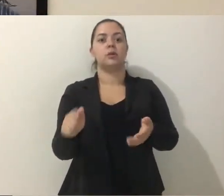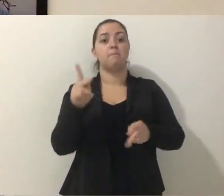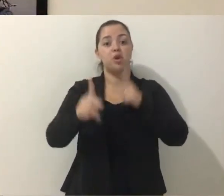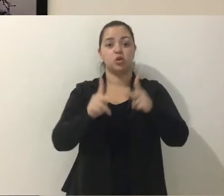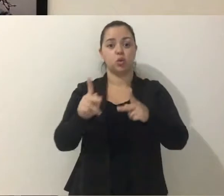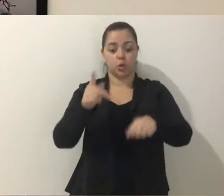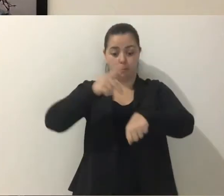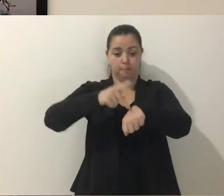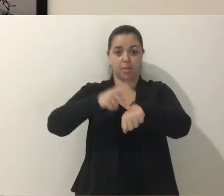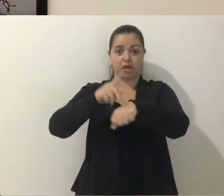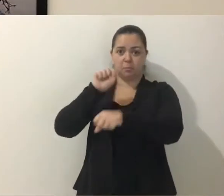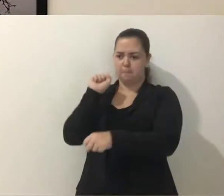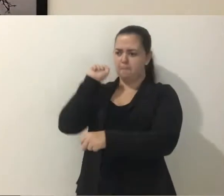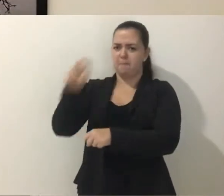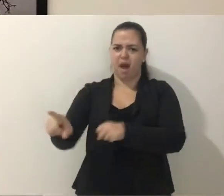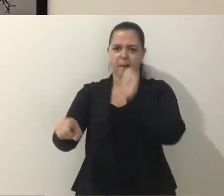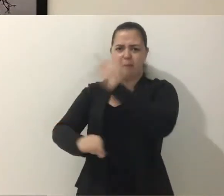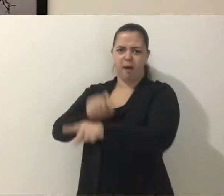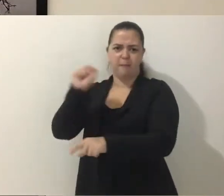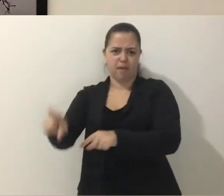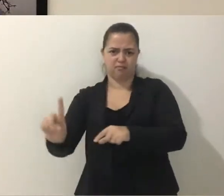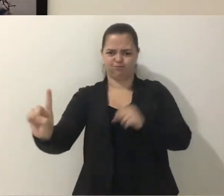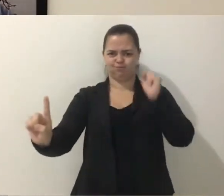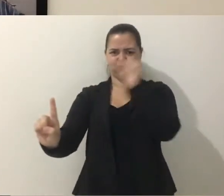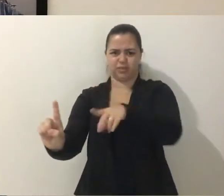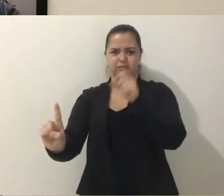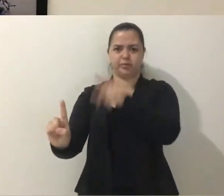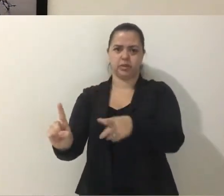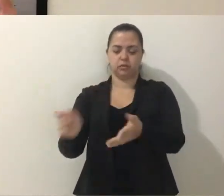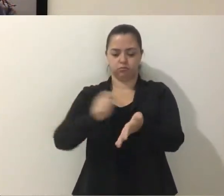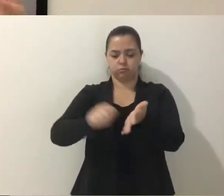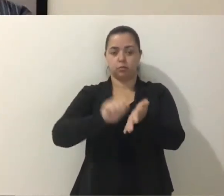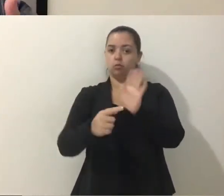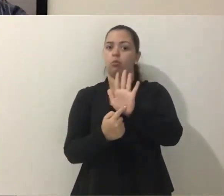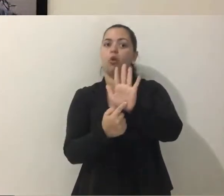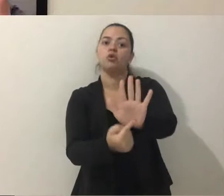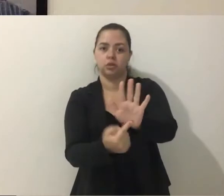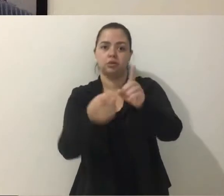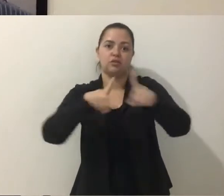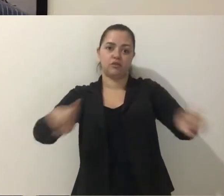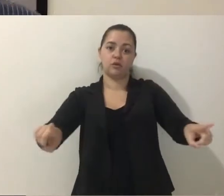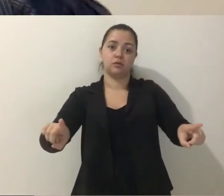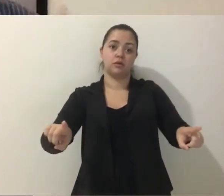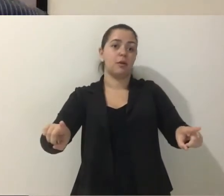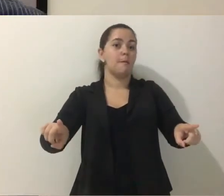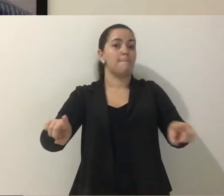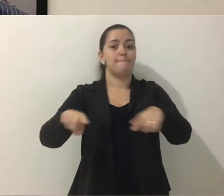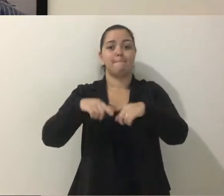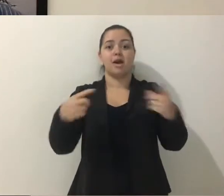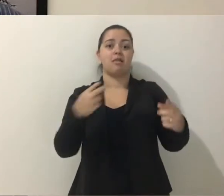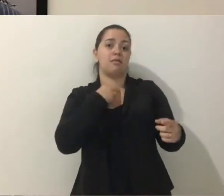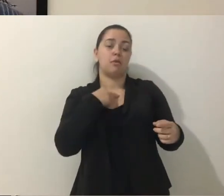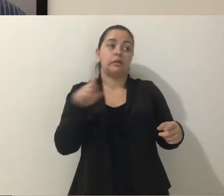ele protege a mulher ao dar essa carta de divórcio e, ao mesmo tempo, ele fica sem poder voltar de novo para essa mulher, caso ele se